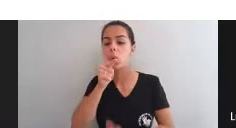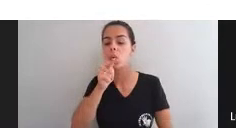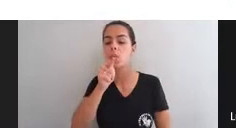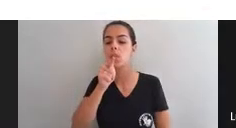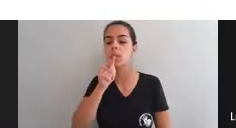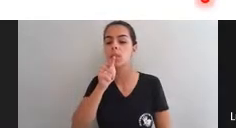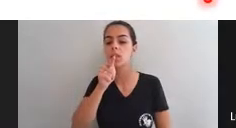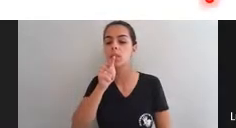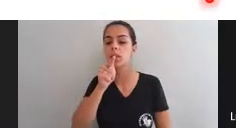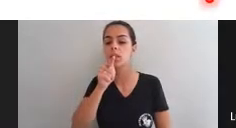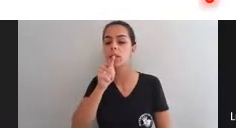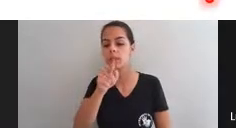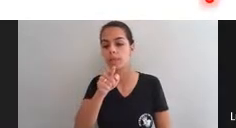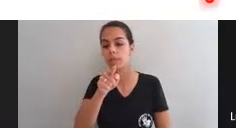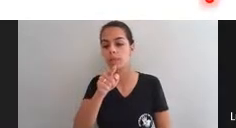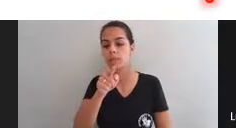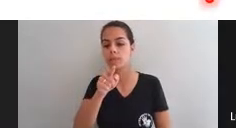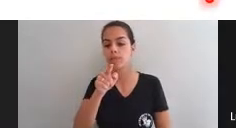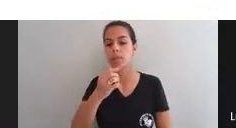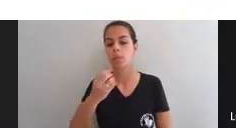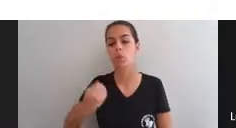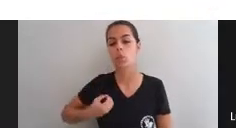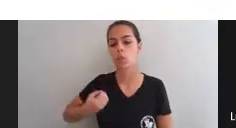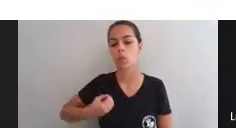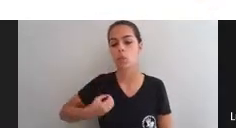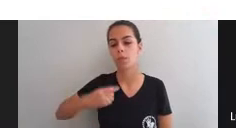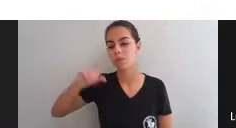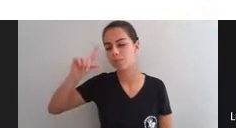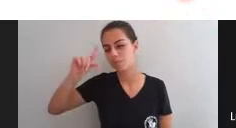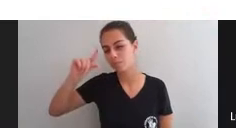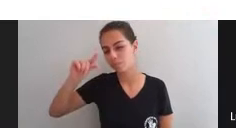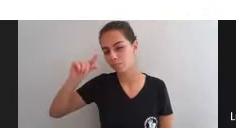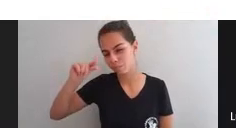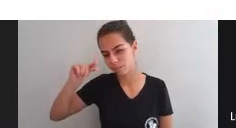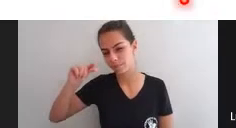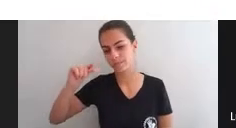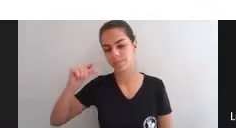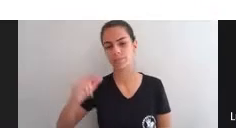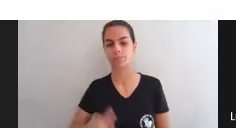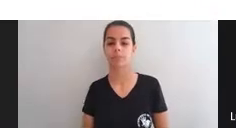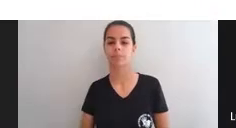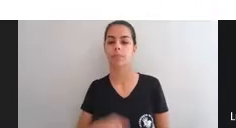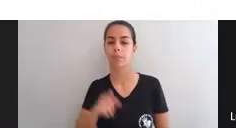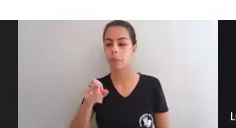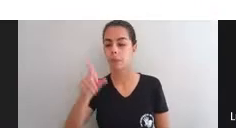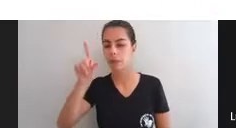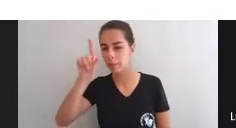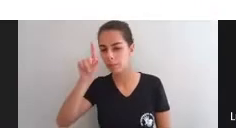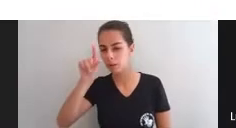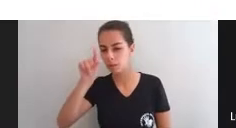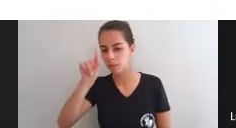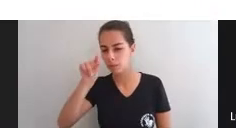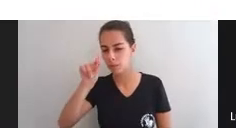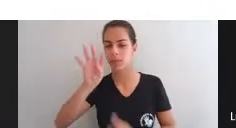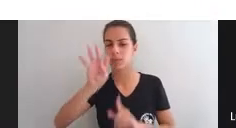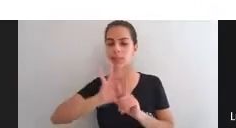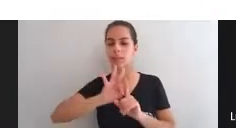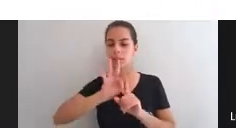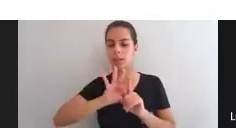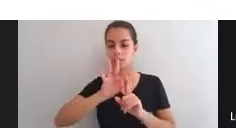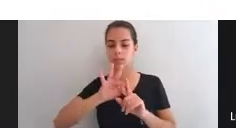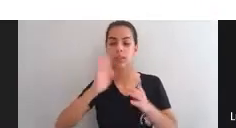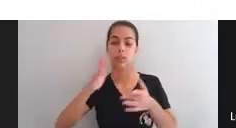nesse valor de temperatura aqui. E isso vai ficando cada vez menor. Então, vocês